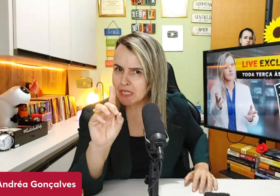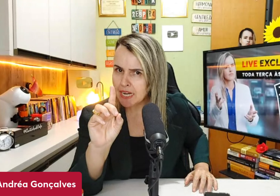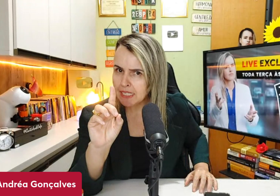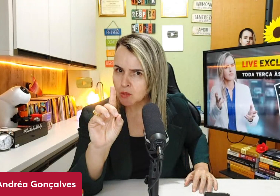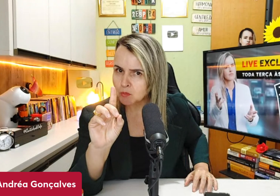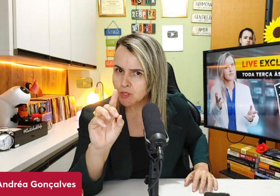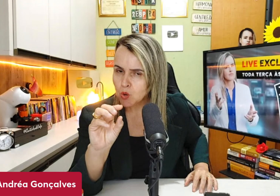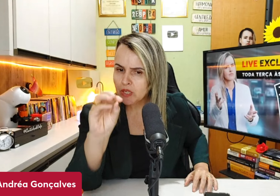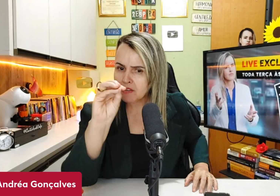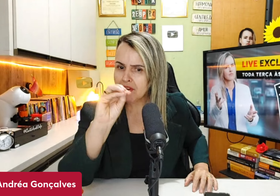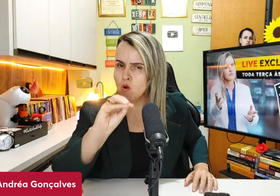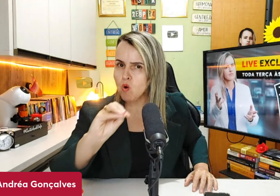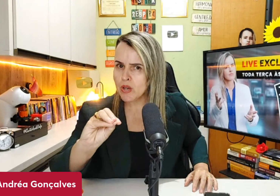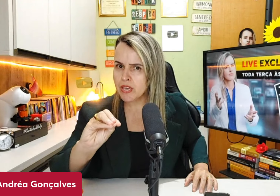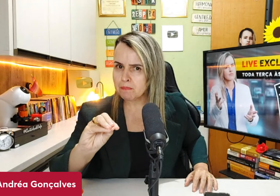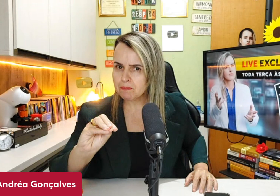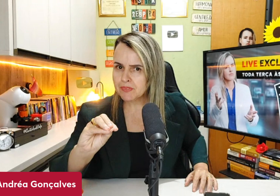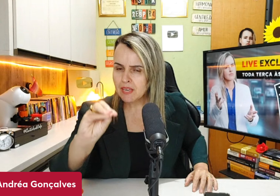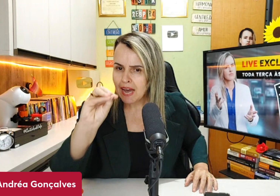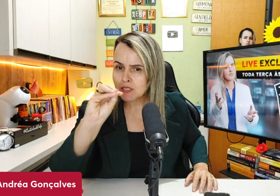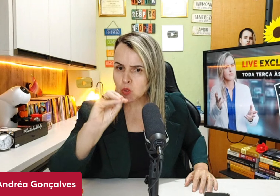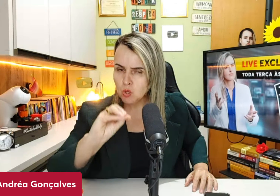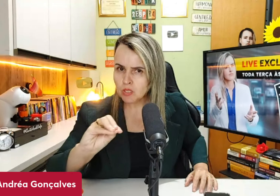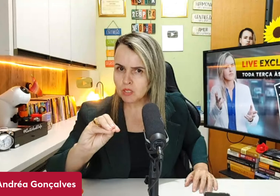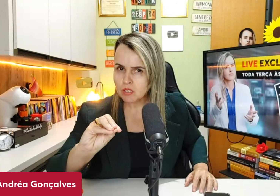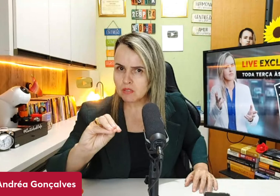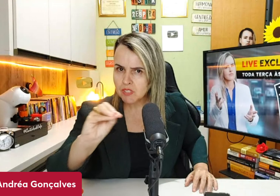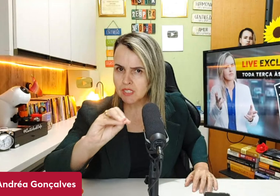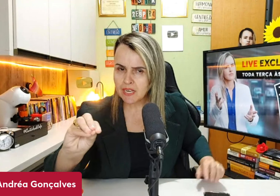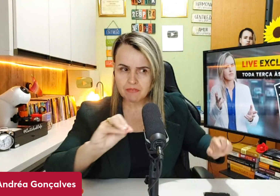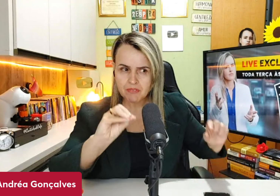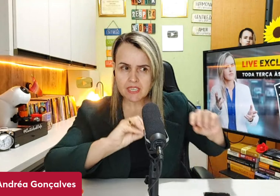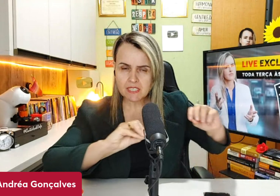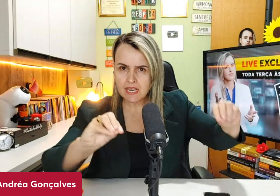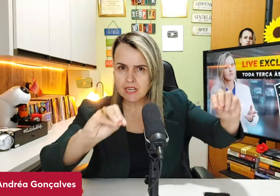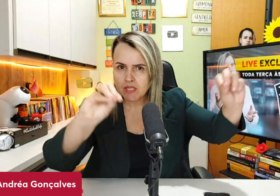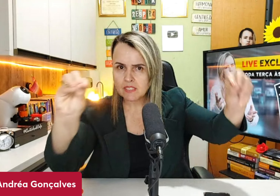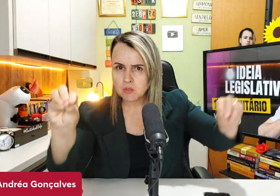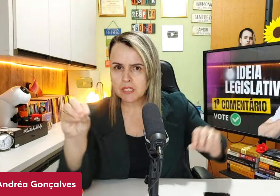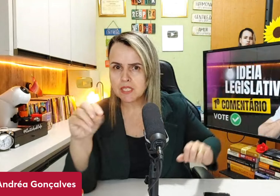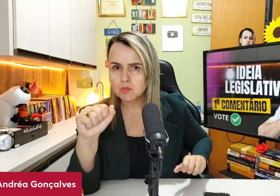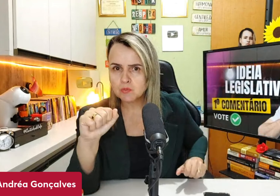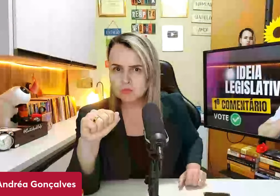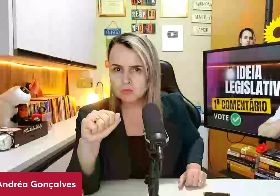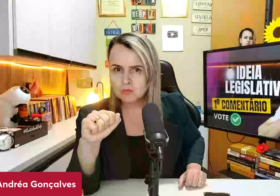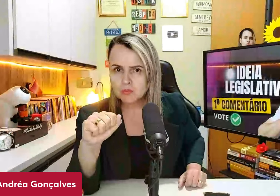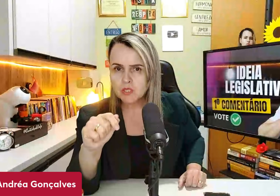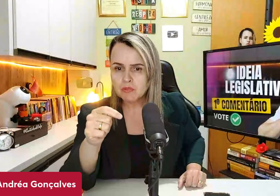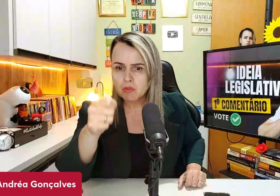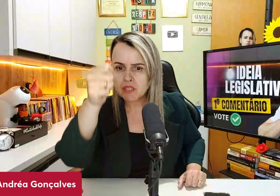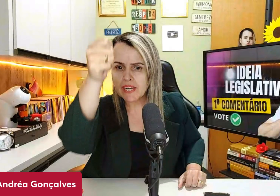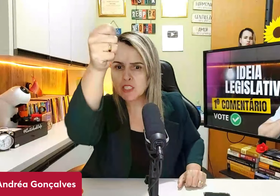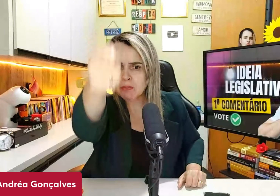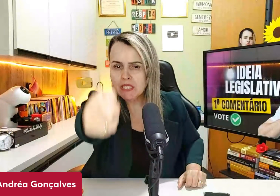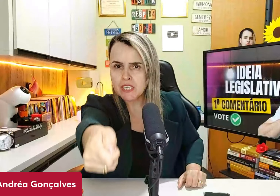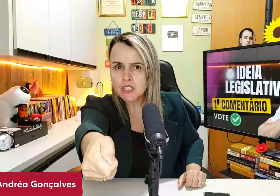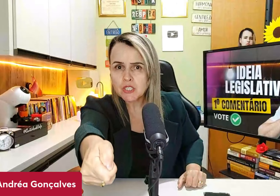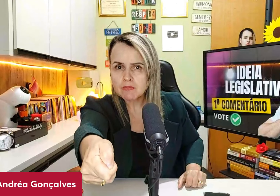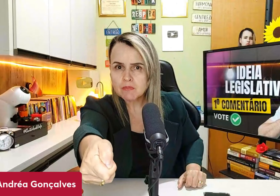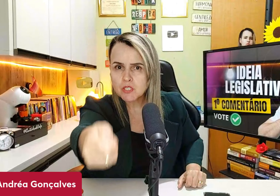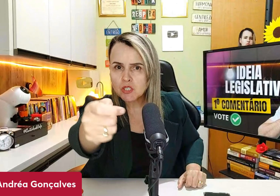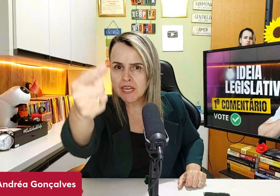tentar maquiar não o que que vai ocorrer as hongs fiscalizarão essa situação e vão entregar de